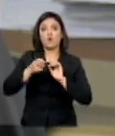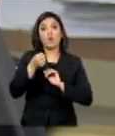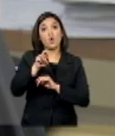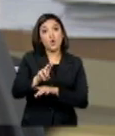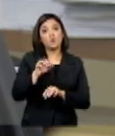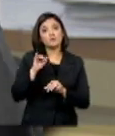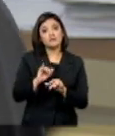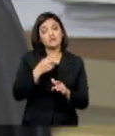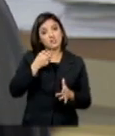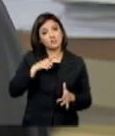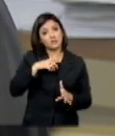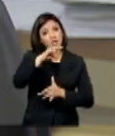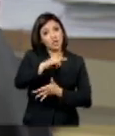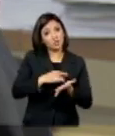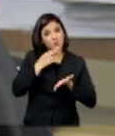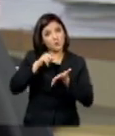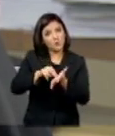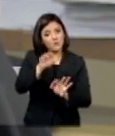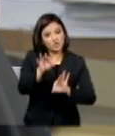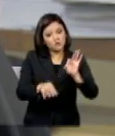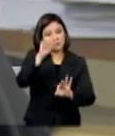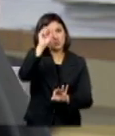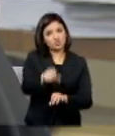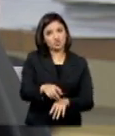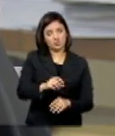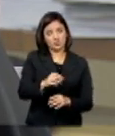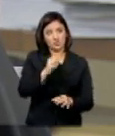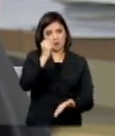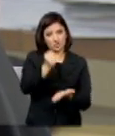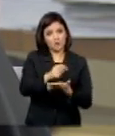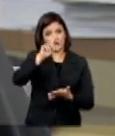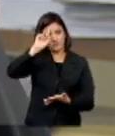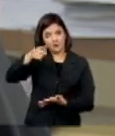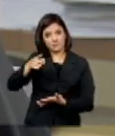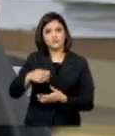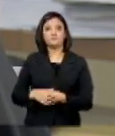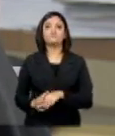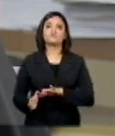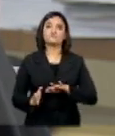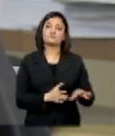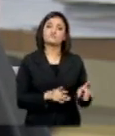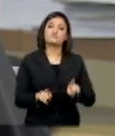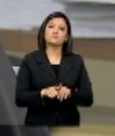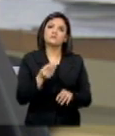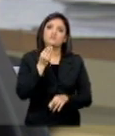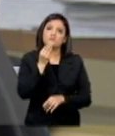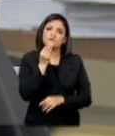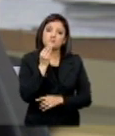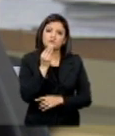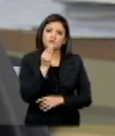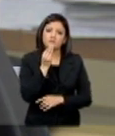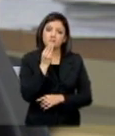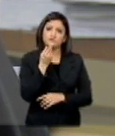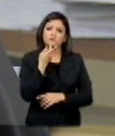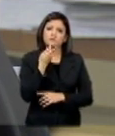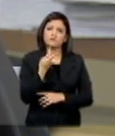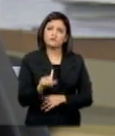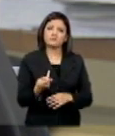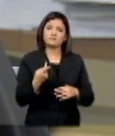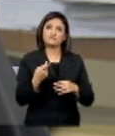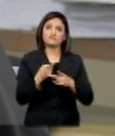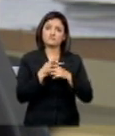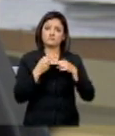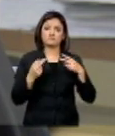judiciária competente entendimento em sentido contrário poderia da azul apreensões sem fundamento constitucional em